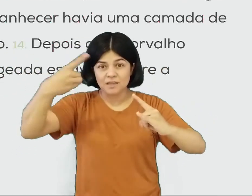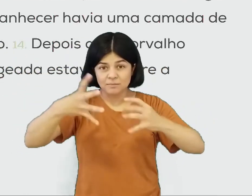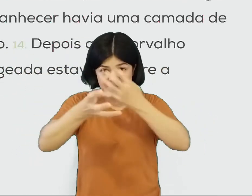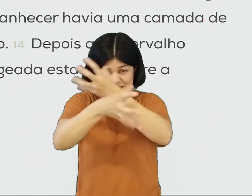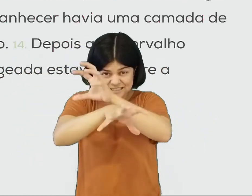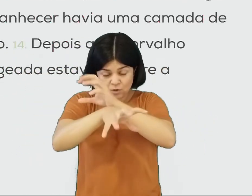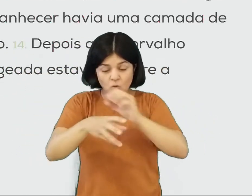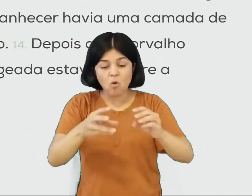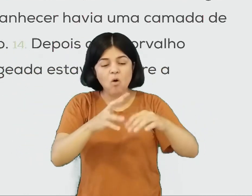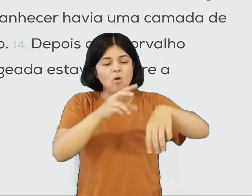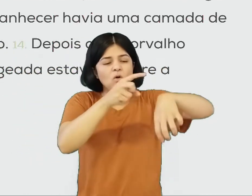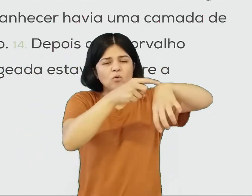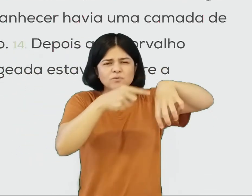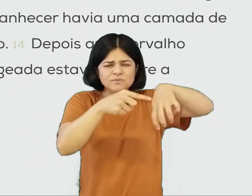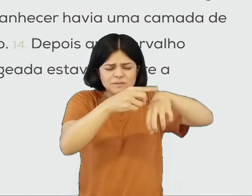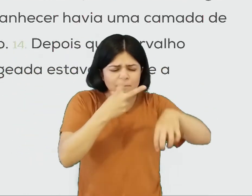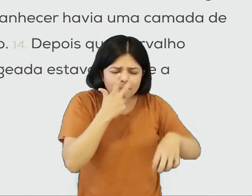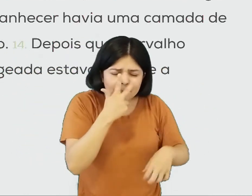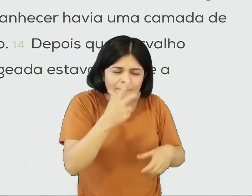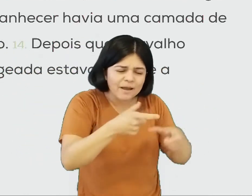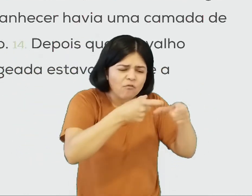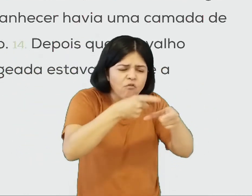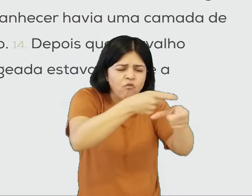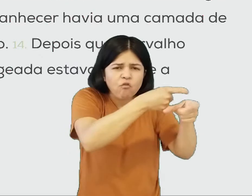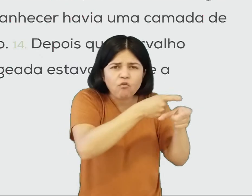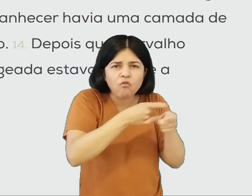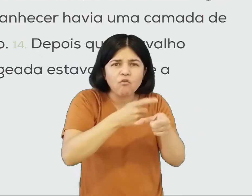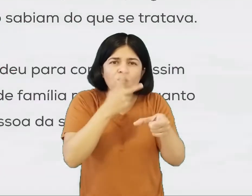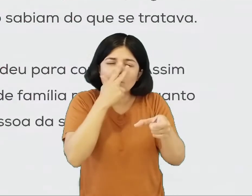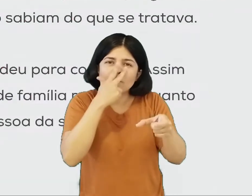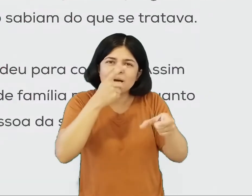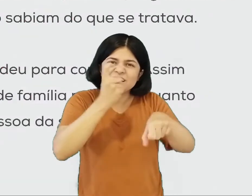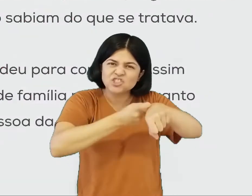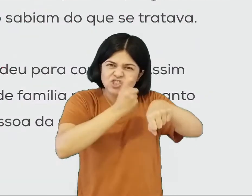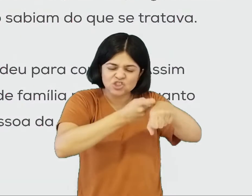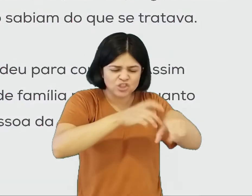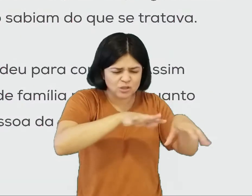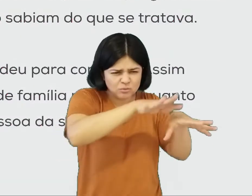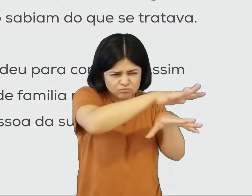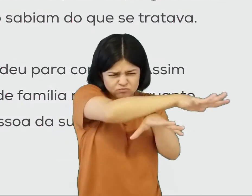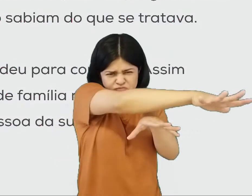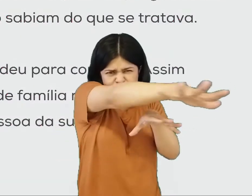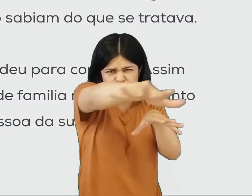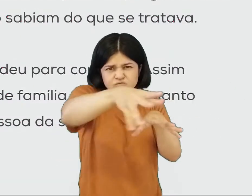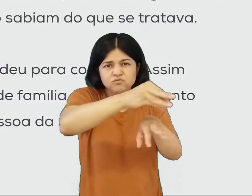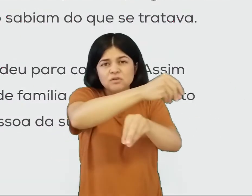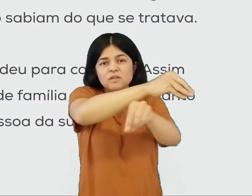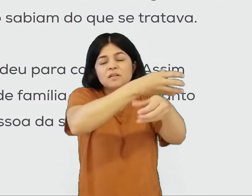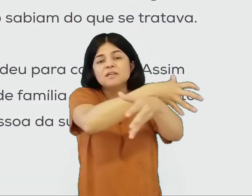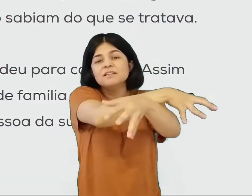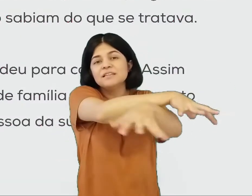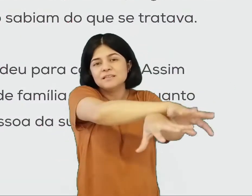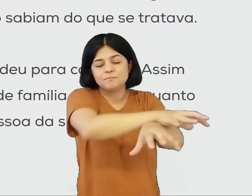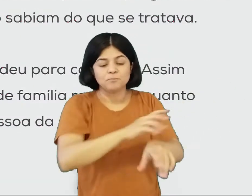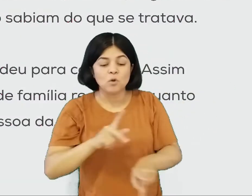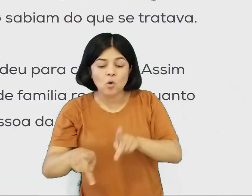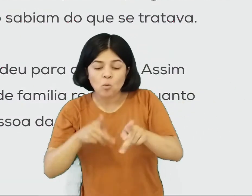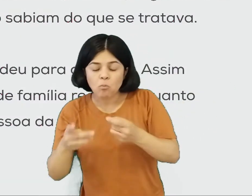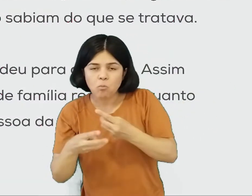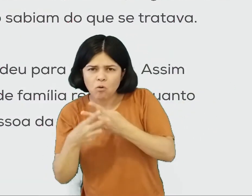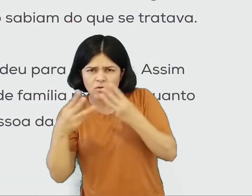semelhantes à geada, estavam sobre a superfície do deserto. Quando os israelitas viram